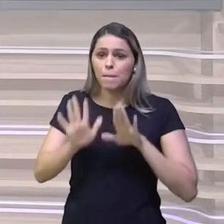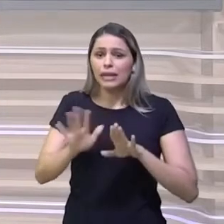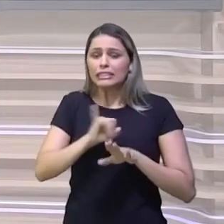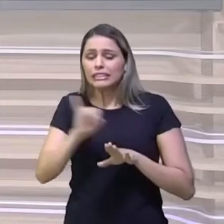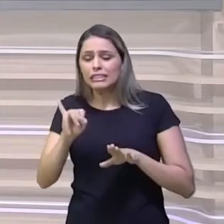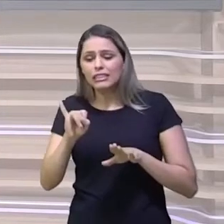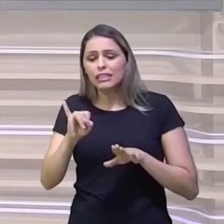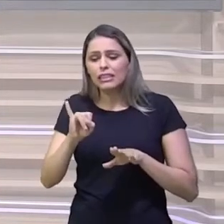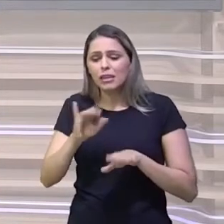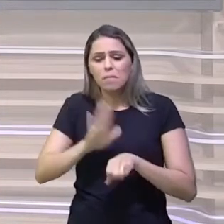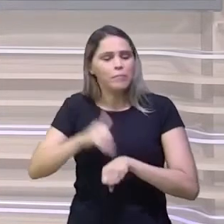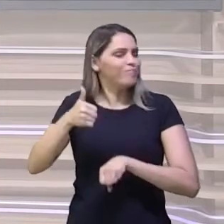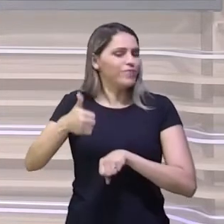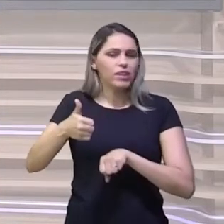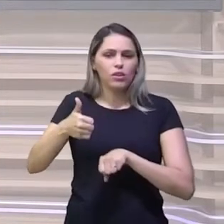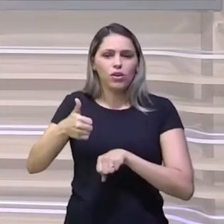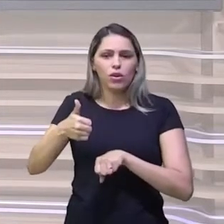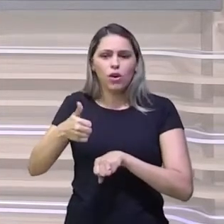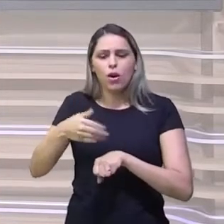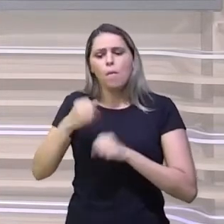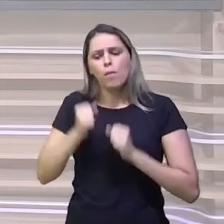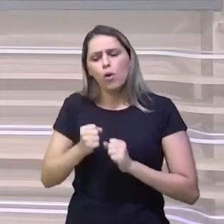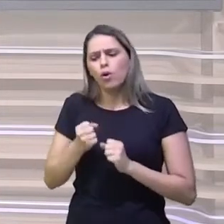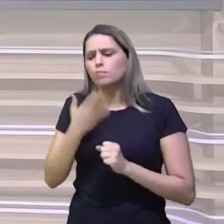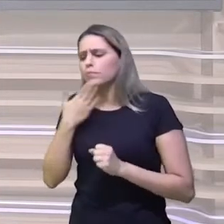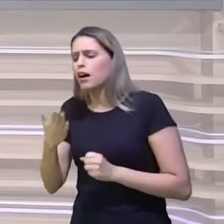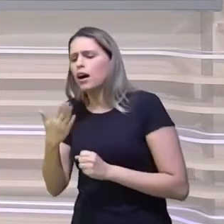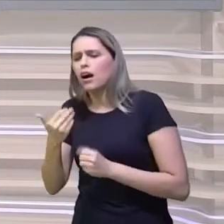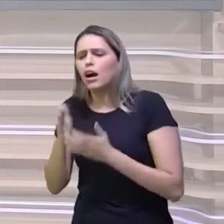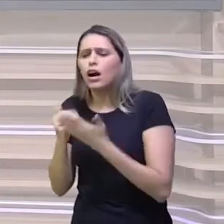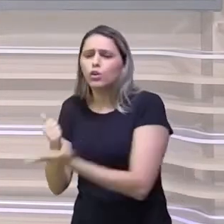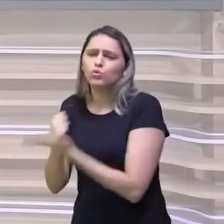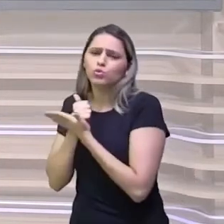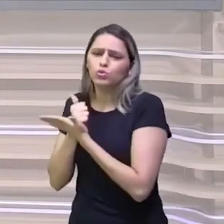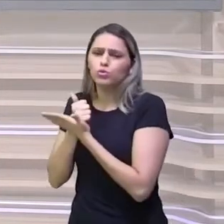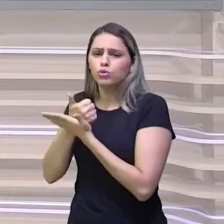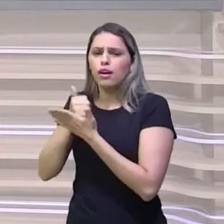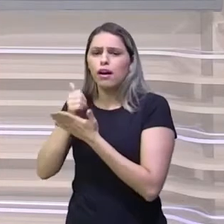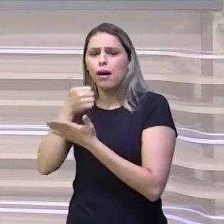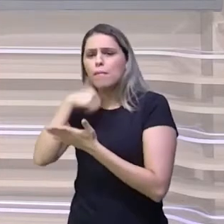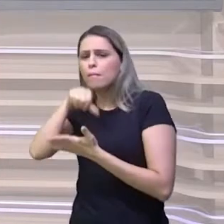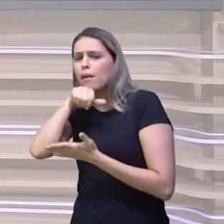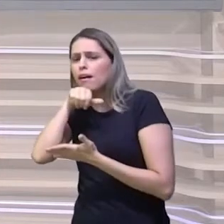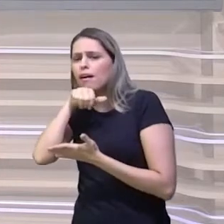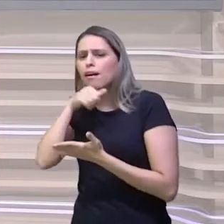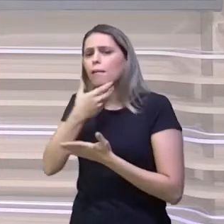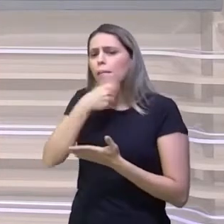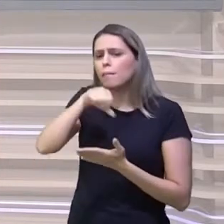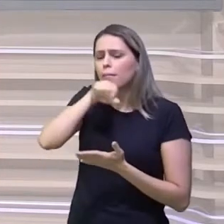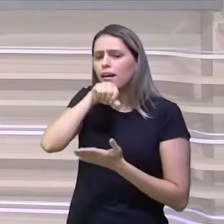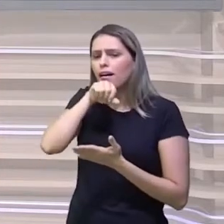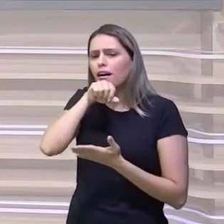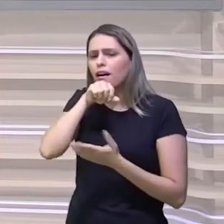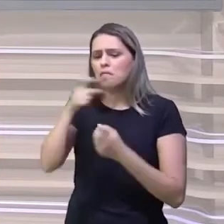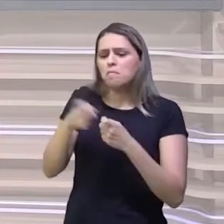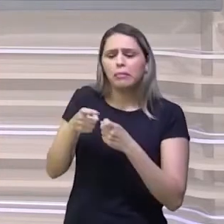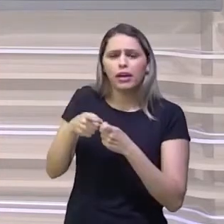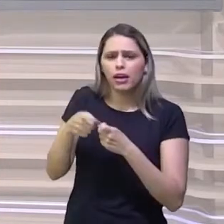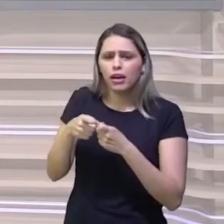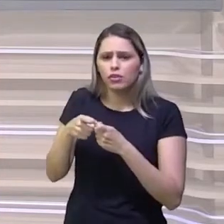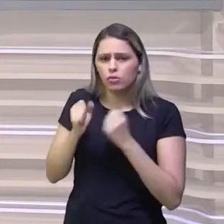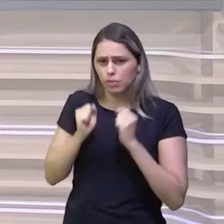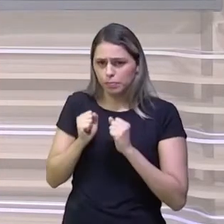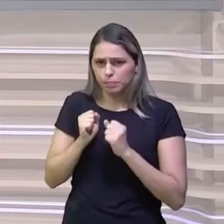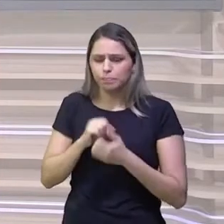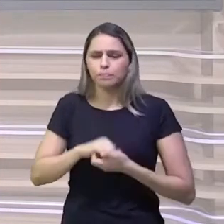melhore, você precisa pedir ajuda da mamãe e do papai e procurar um médico, né, uma fono aí para